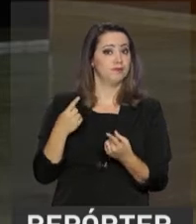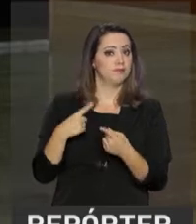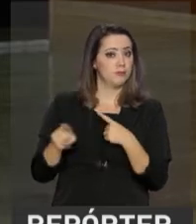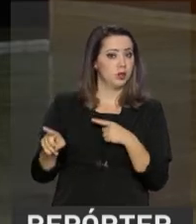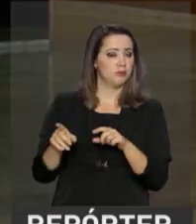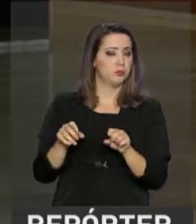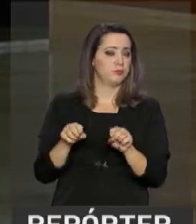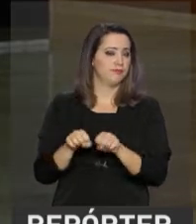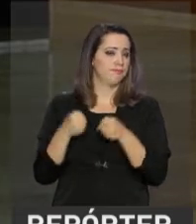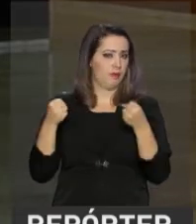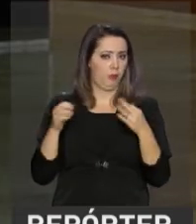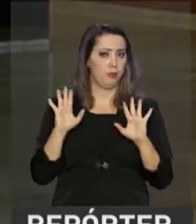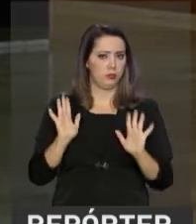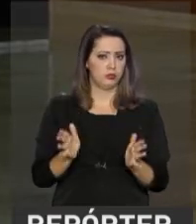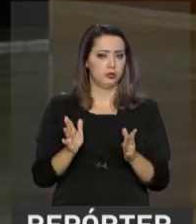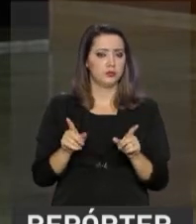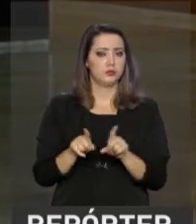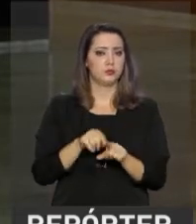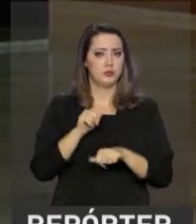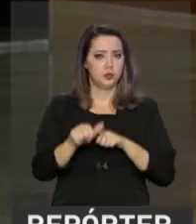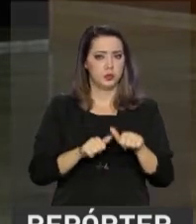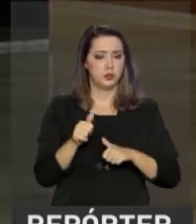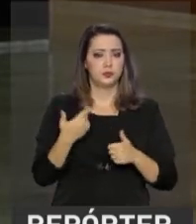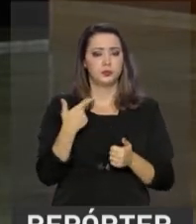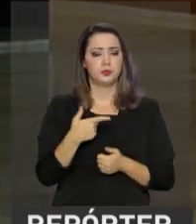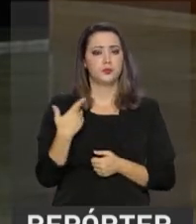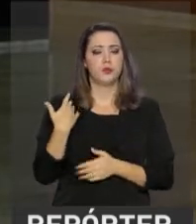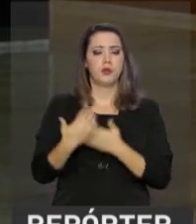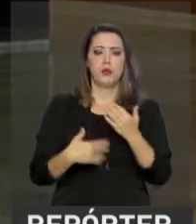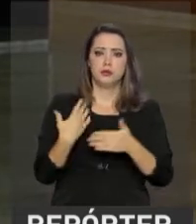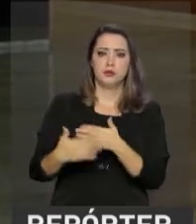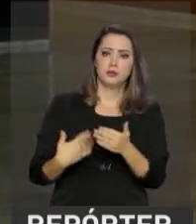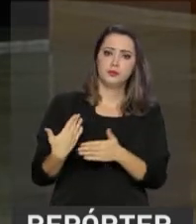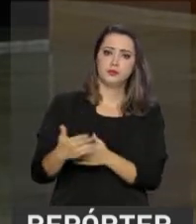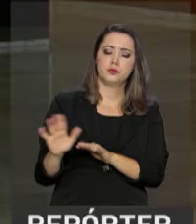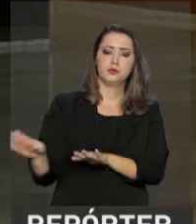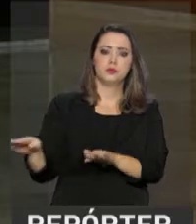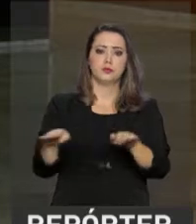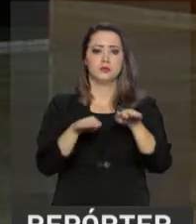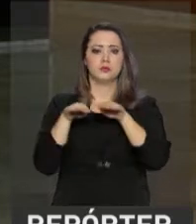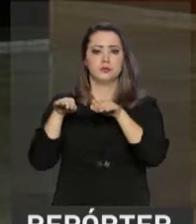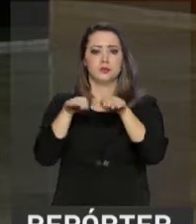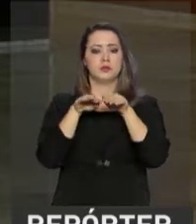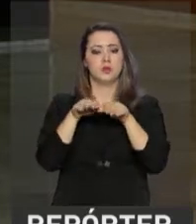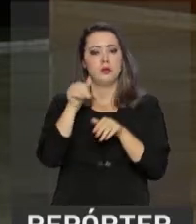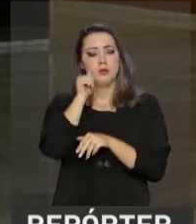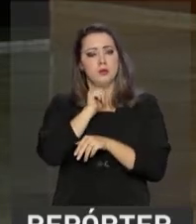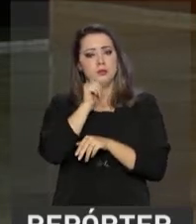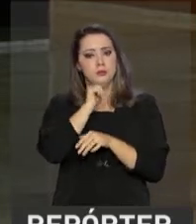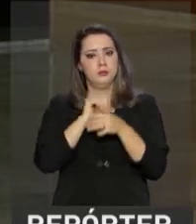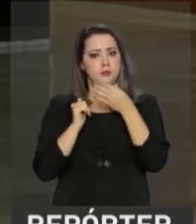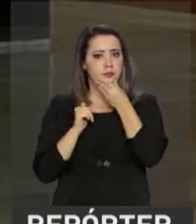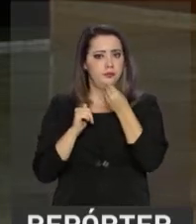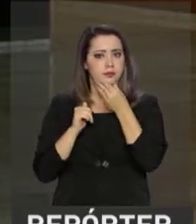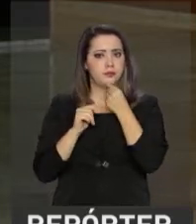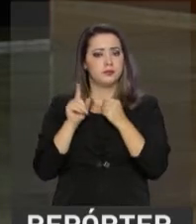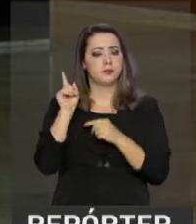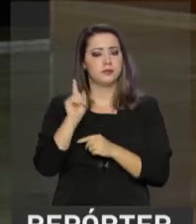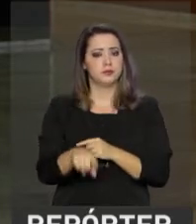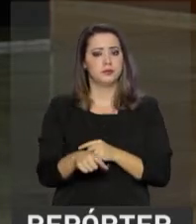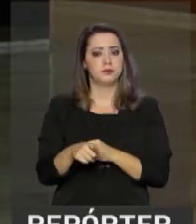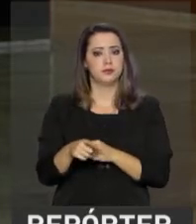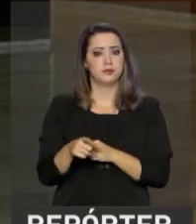junto aos convidados nesta cerimônia que esse processo de maior igualdade entre homens e mulheres